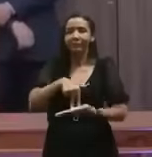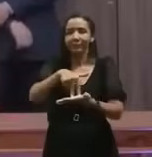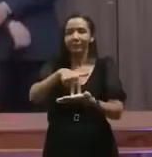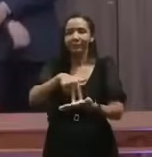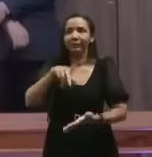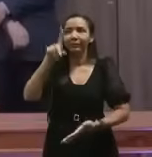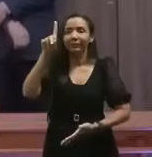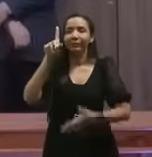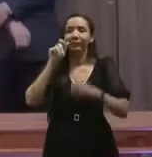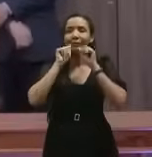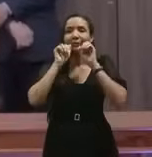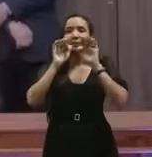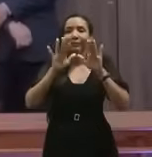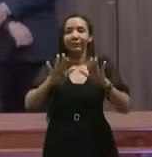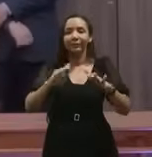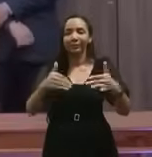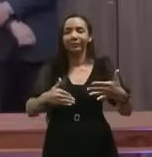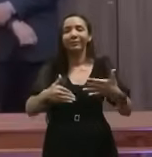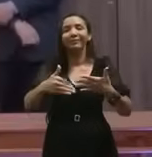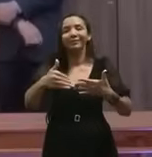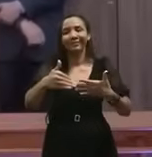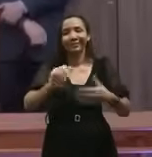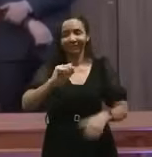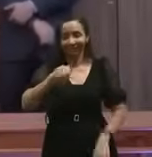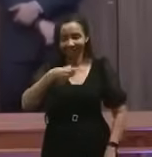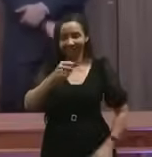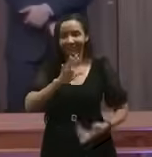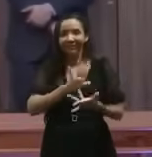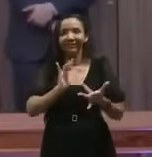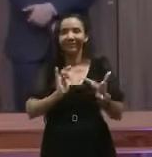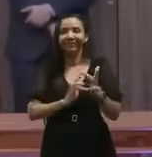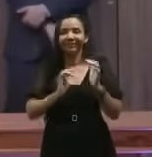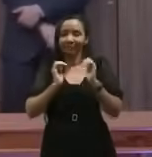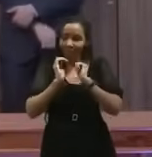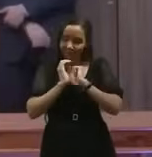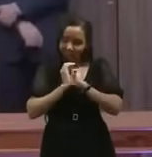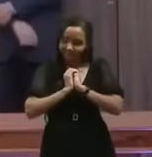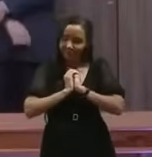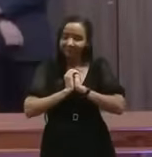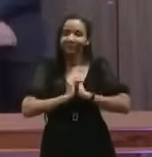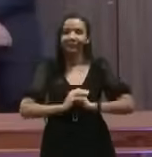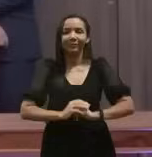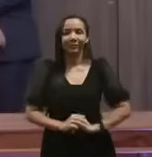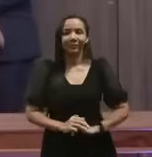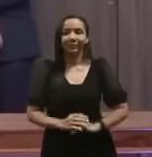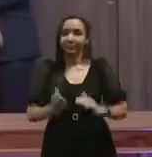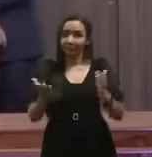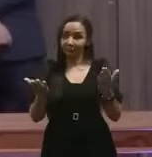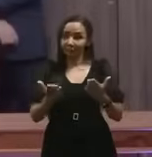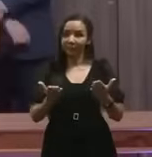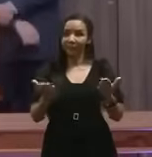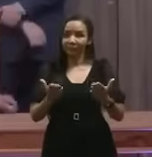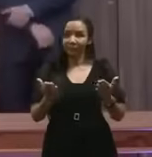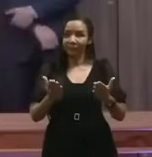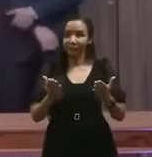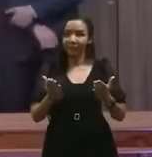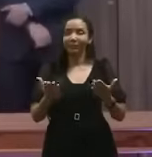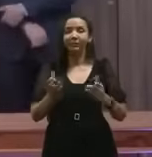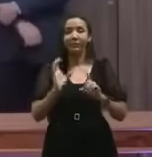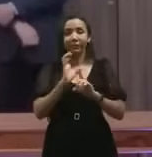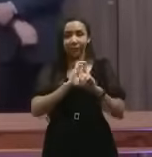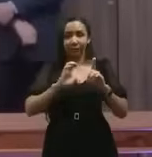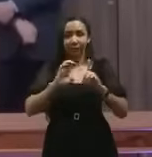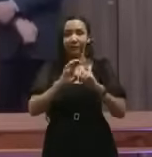essa irmão hoje não é de fogo não depois eu vou dar uma de fogo para vocês lá do Monte Carmelo mas